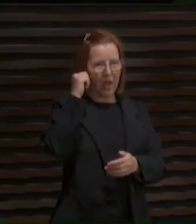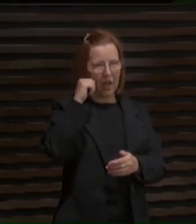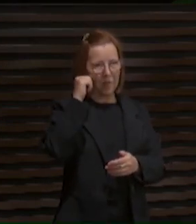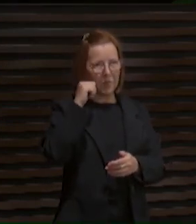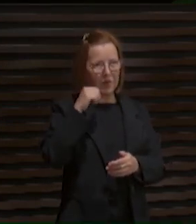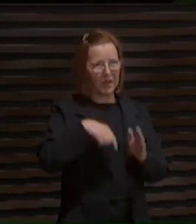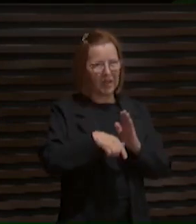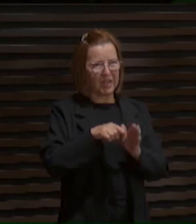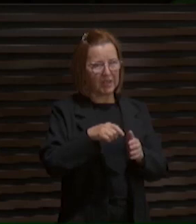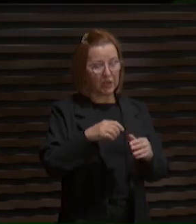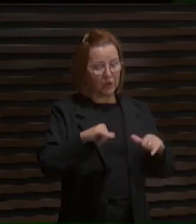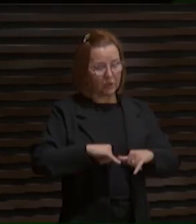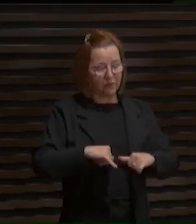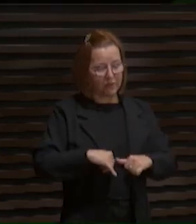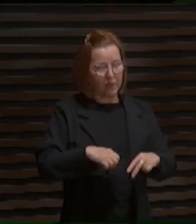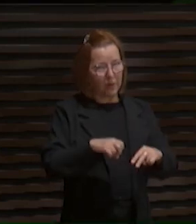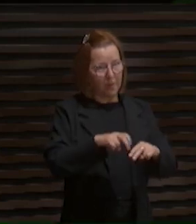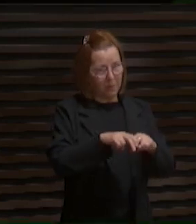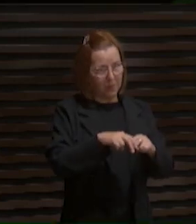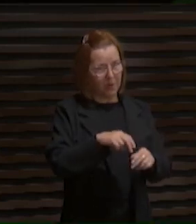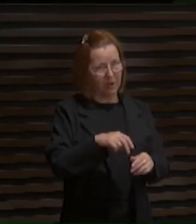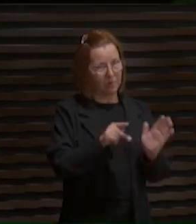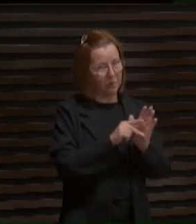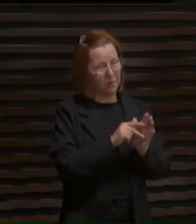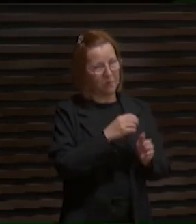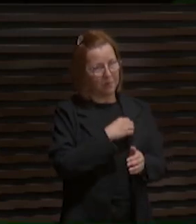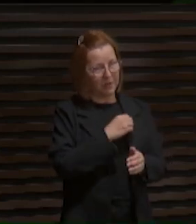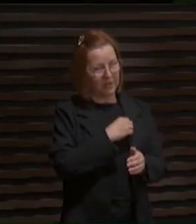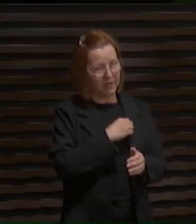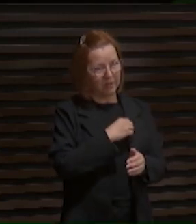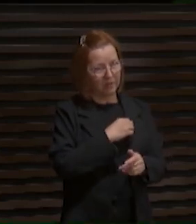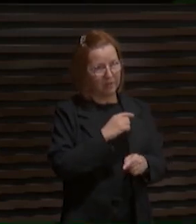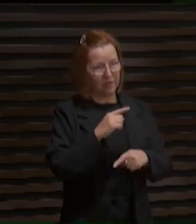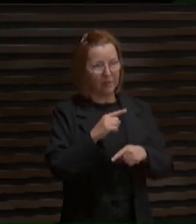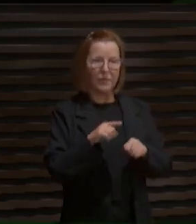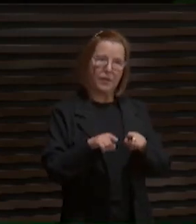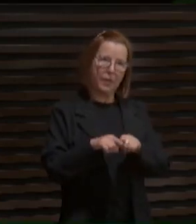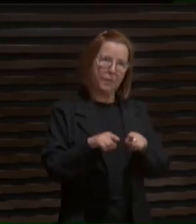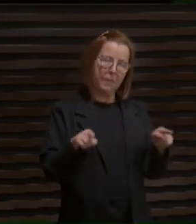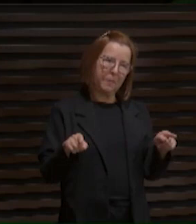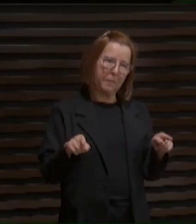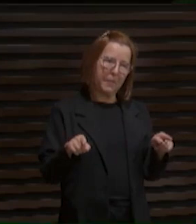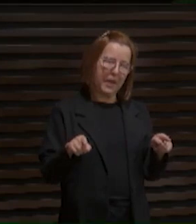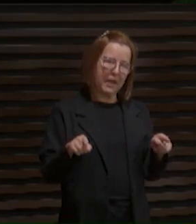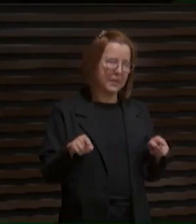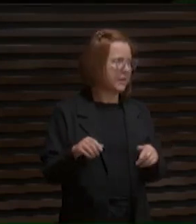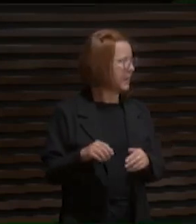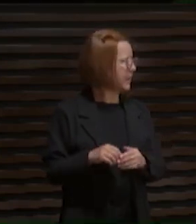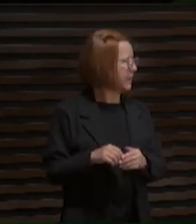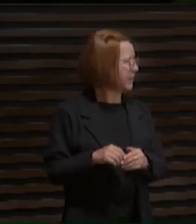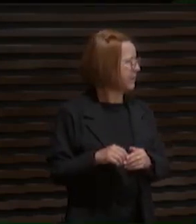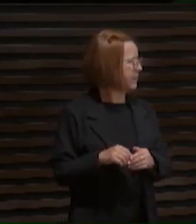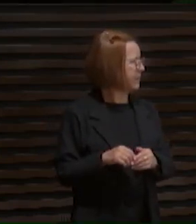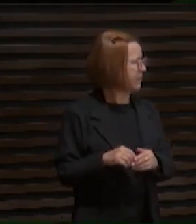quer que ela sofra muito e tenha câncer e morra de câncer? Não. Para que, assombrada pela culpa do pecado, ela não tenha outra